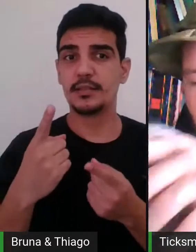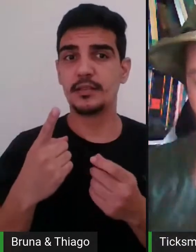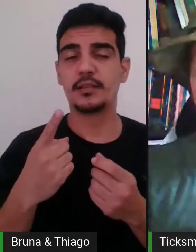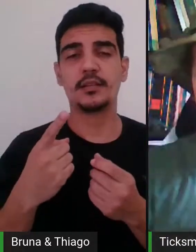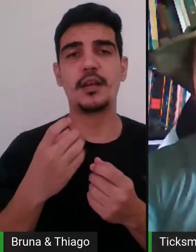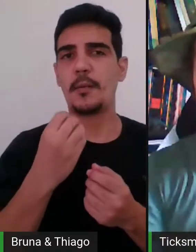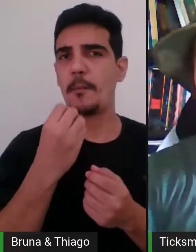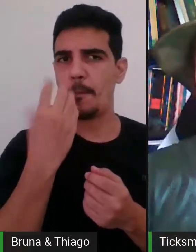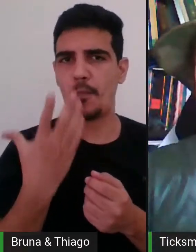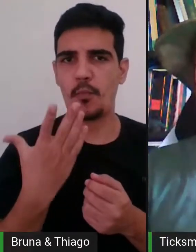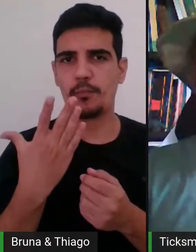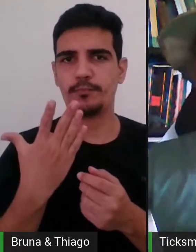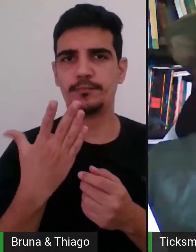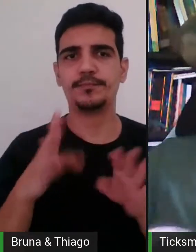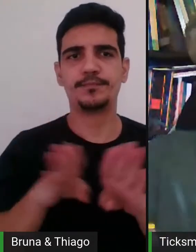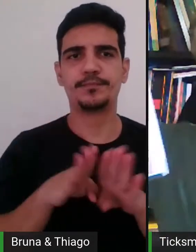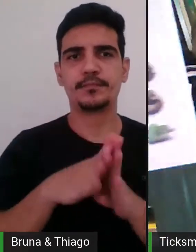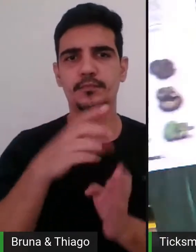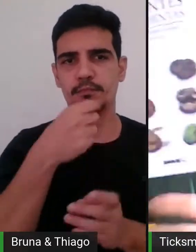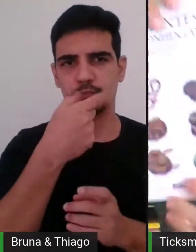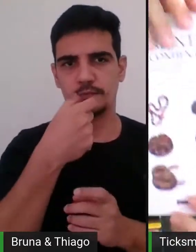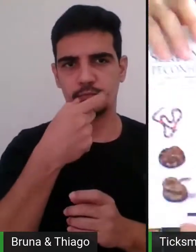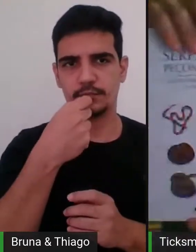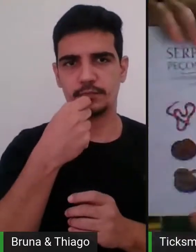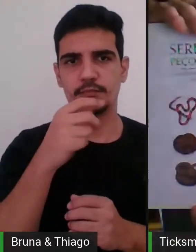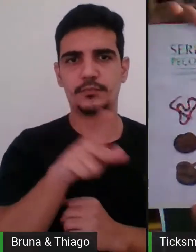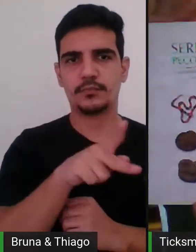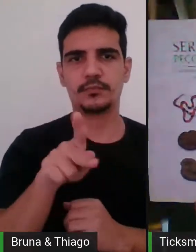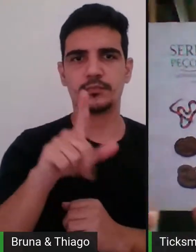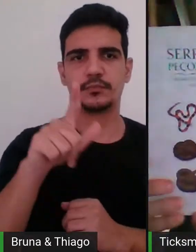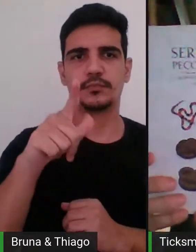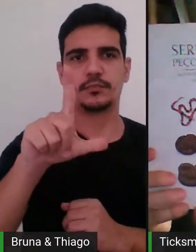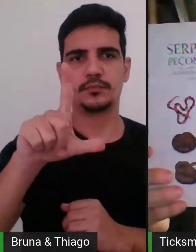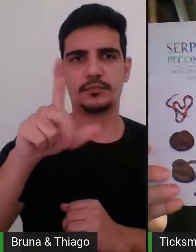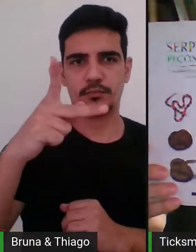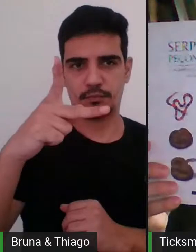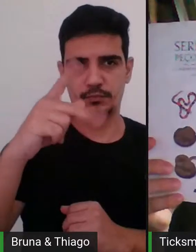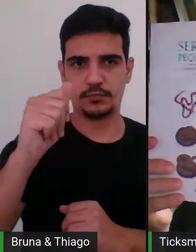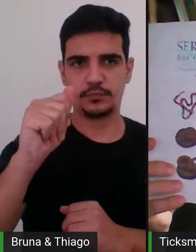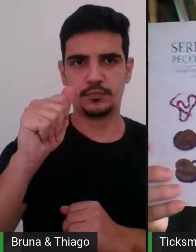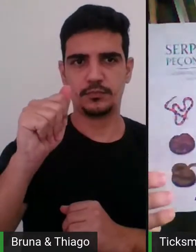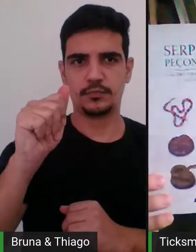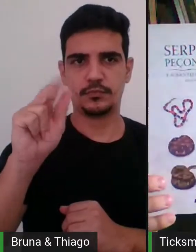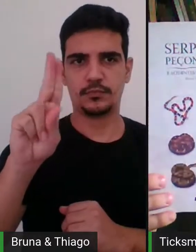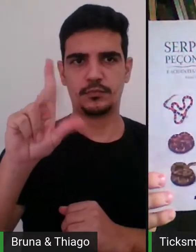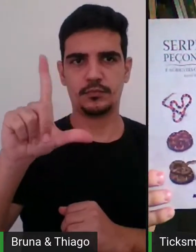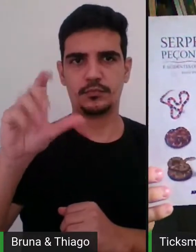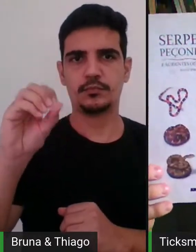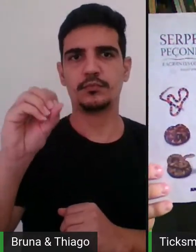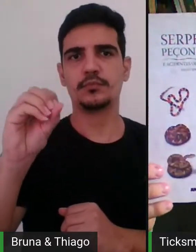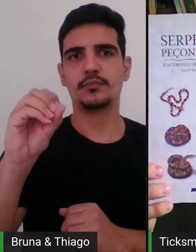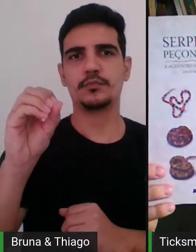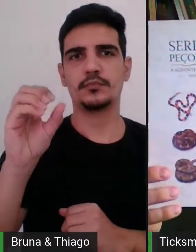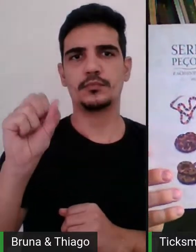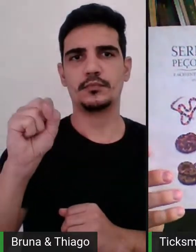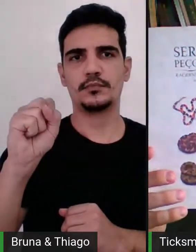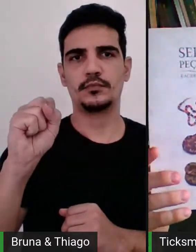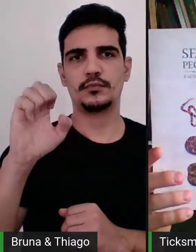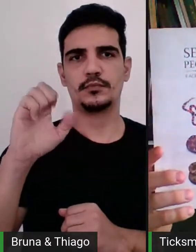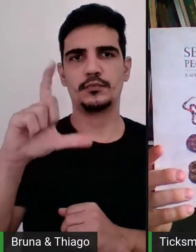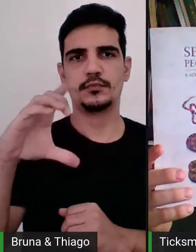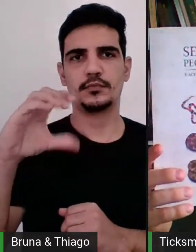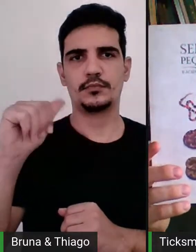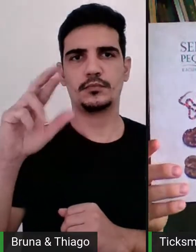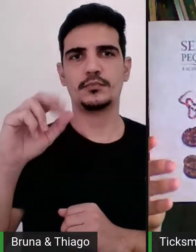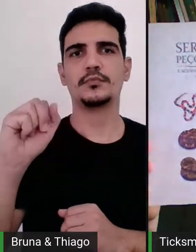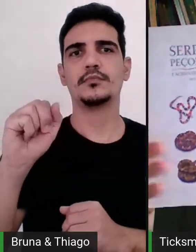para vocês o do professor Paulo Sérgio Bernard, que é esse aqui, ó, Serpentes Peçonhentas do